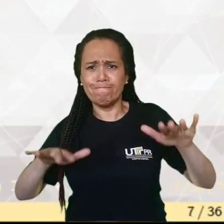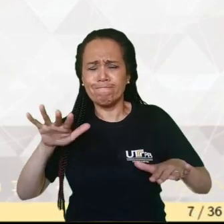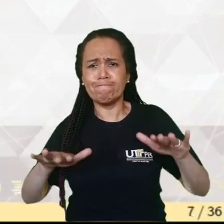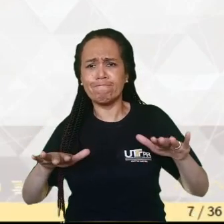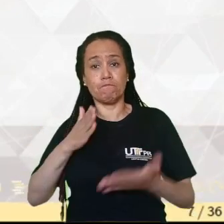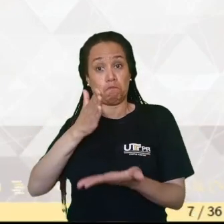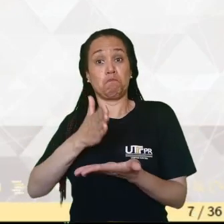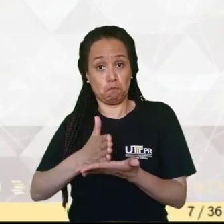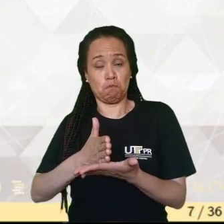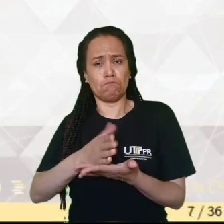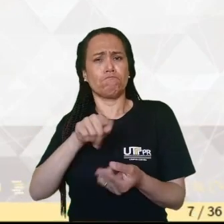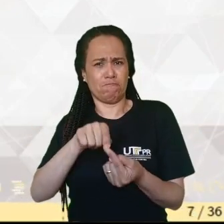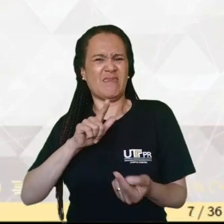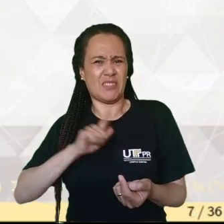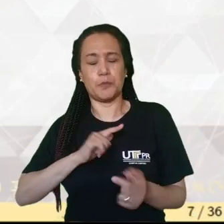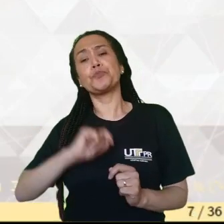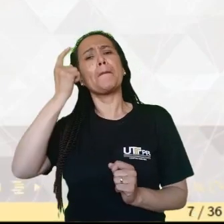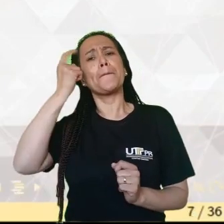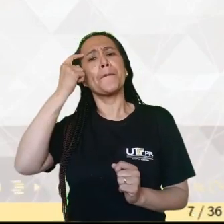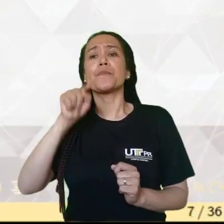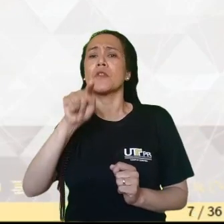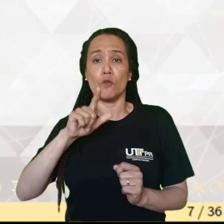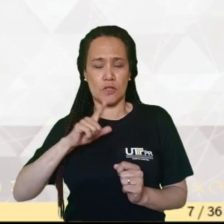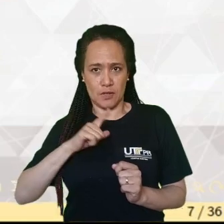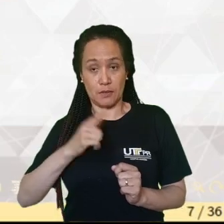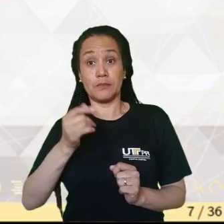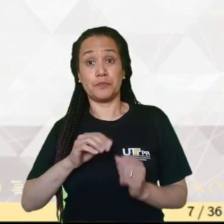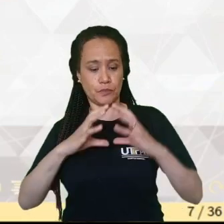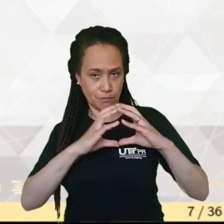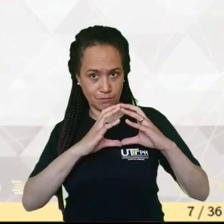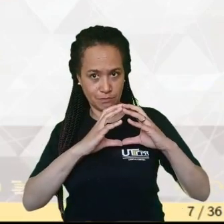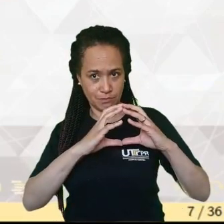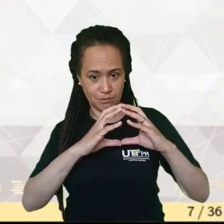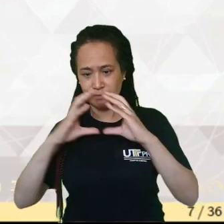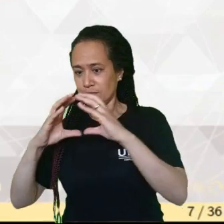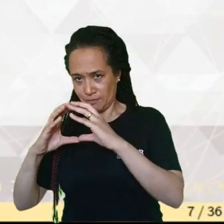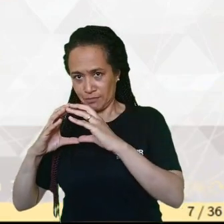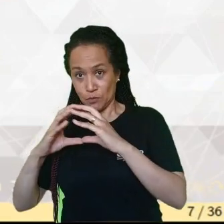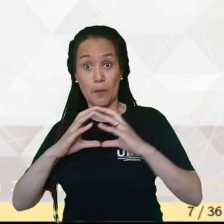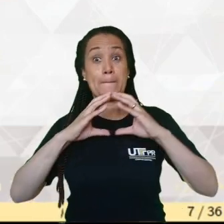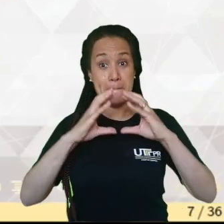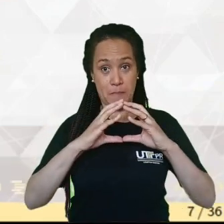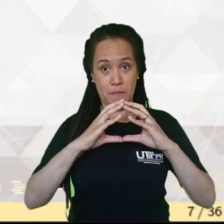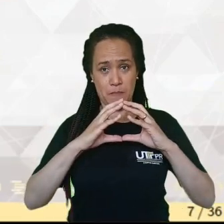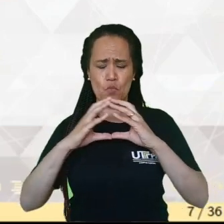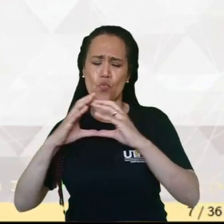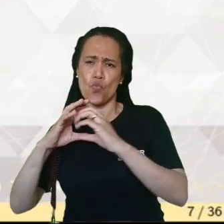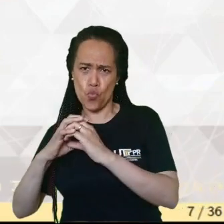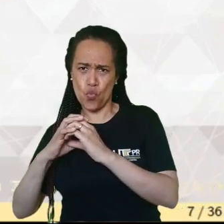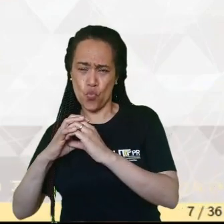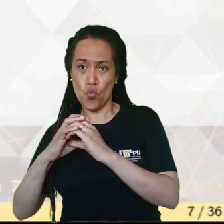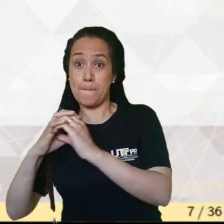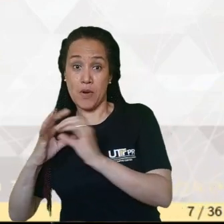Então, pense que você tem duas esferas, uma esfera bem densa e uma outra esfera um pouco mais longe,